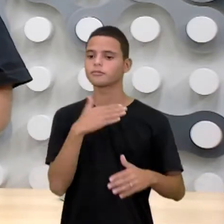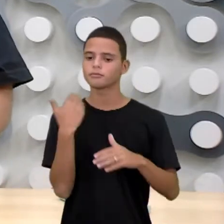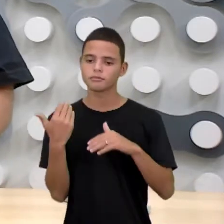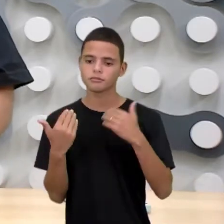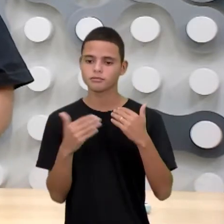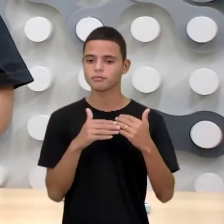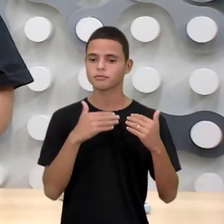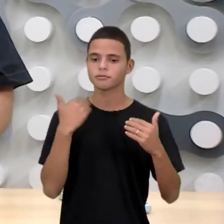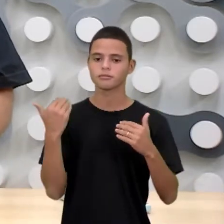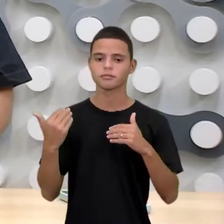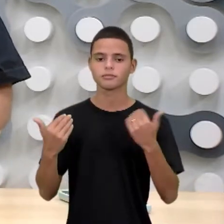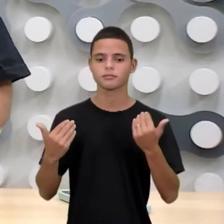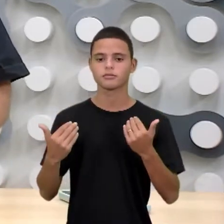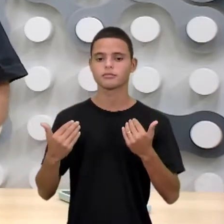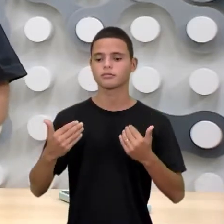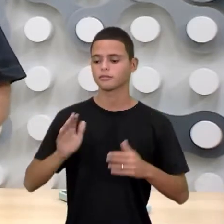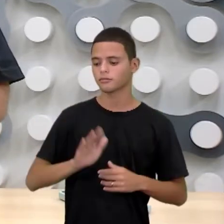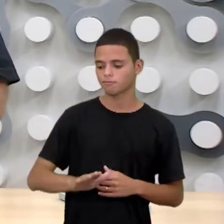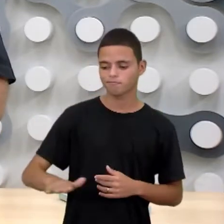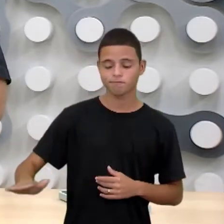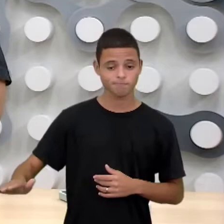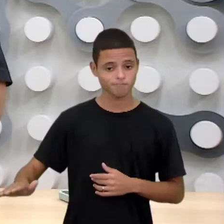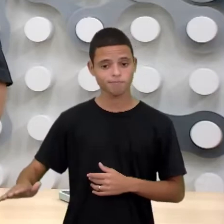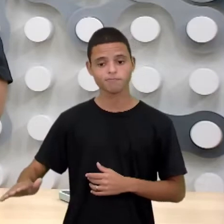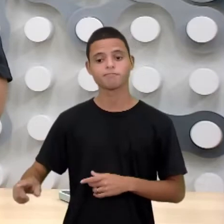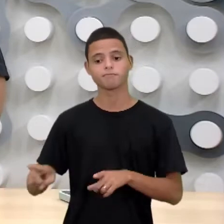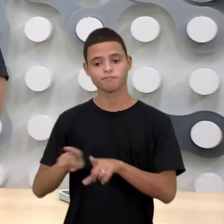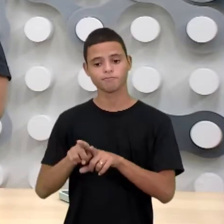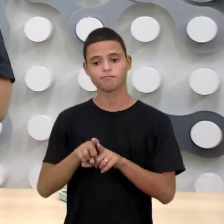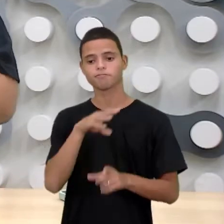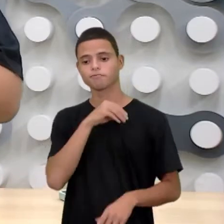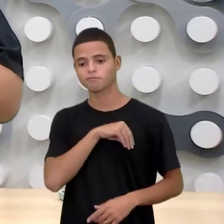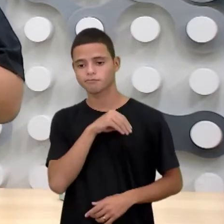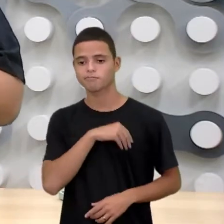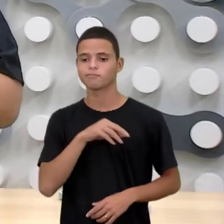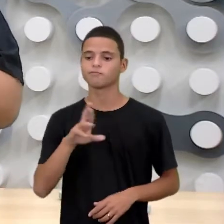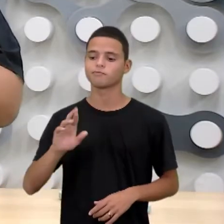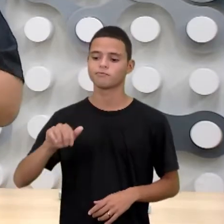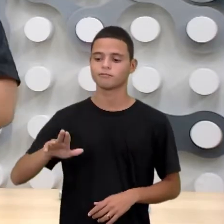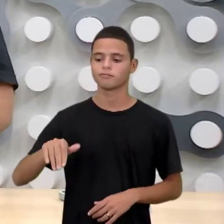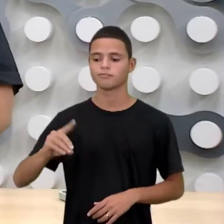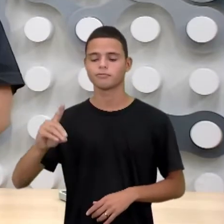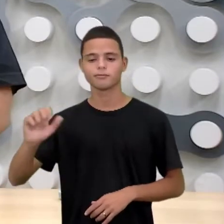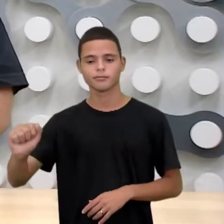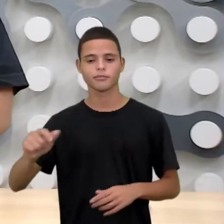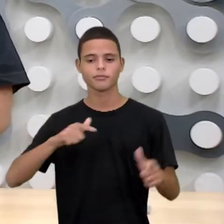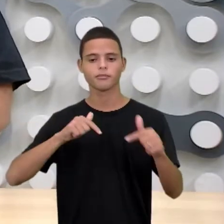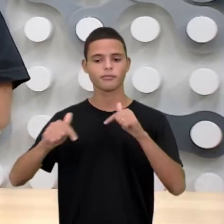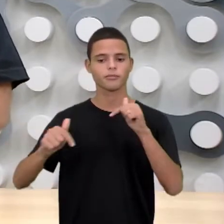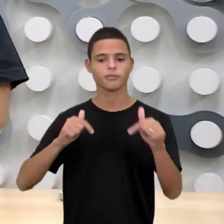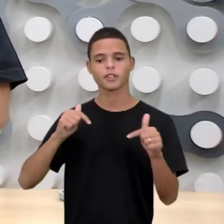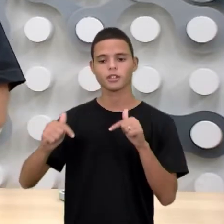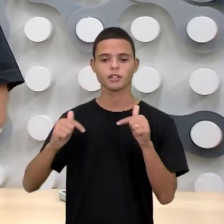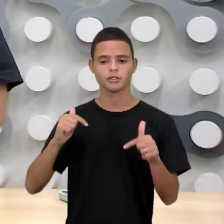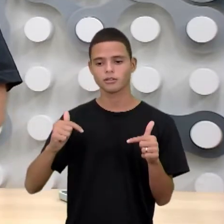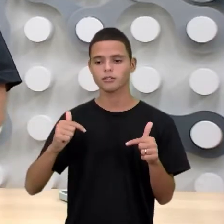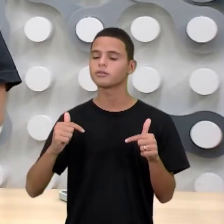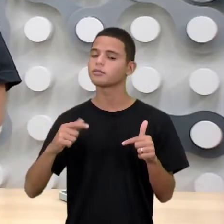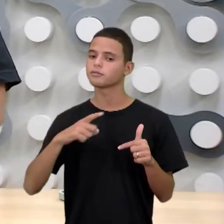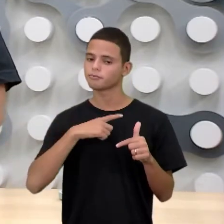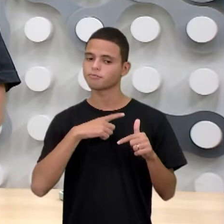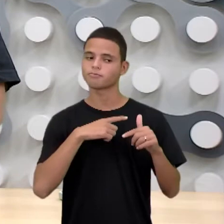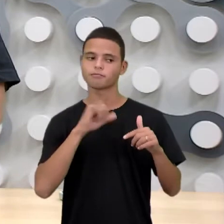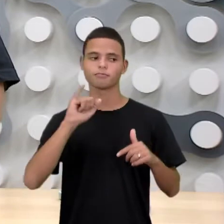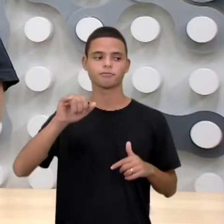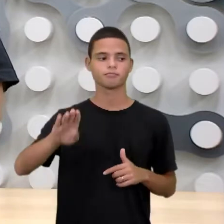mortalidade infantil, como também dados de renda, de trabalho, de vários dados aí que estão estipulados aí